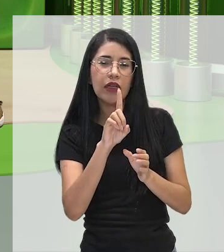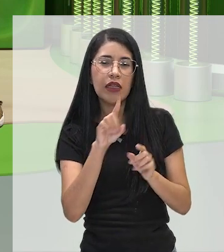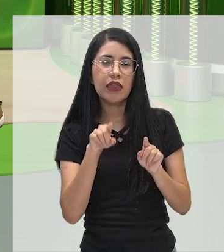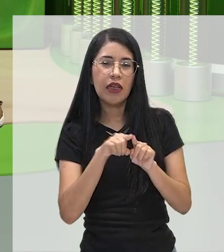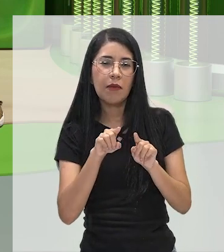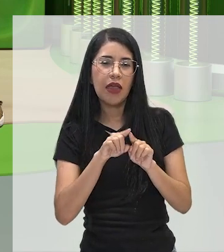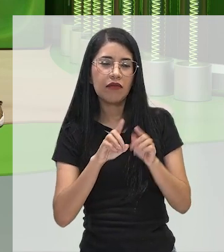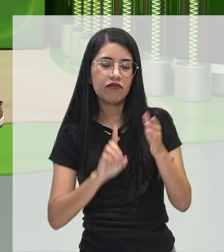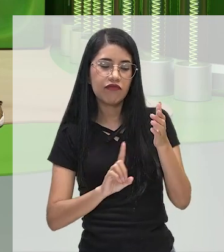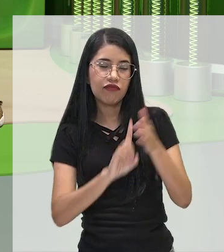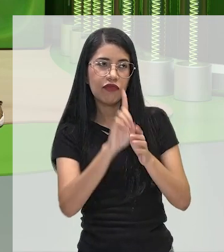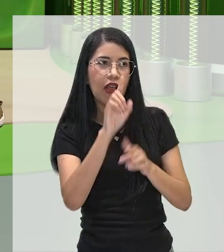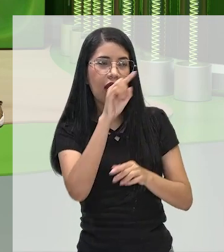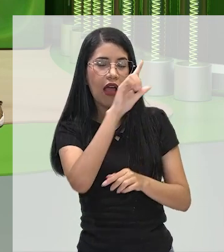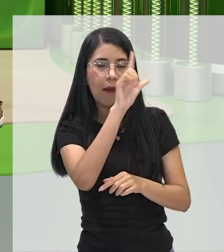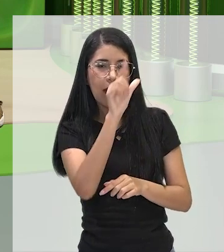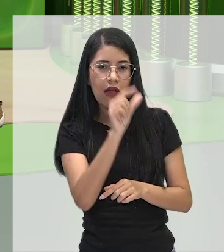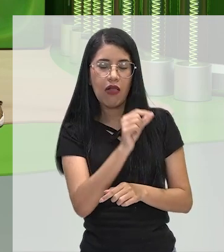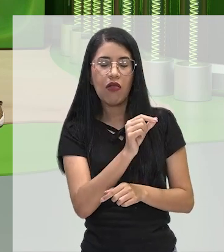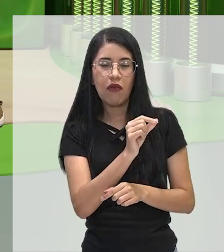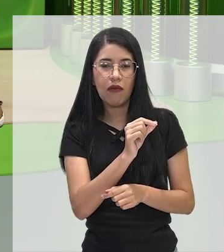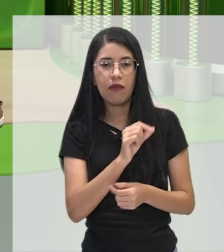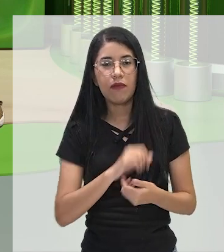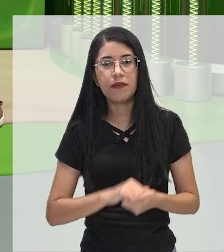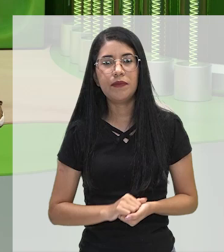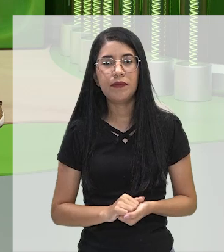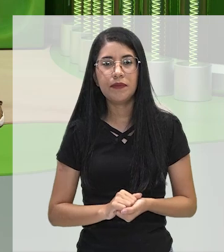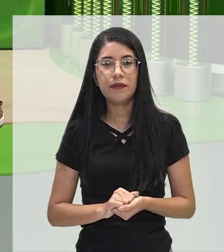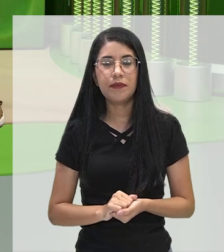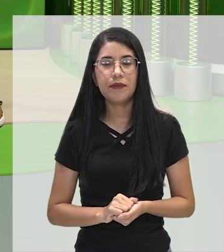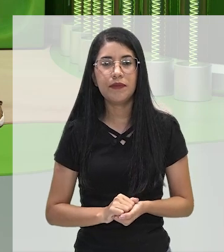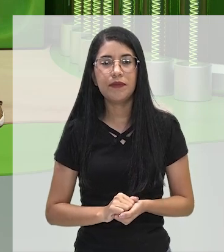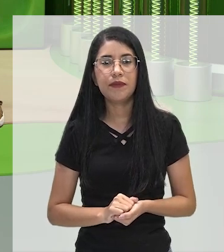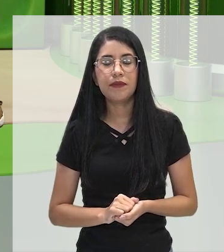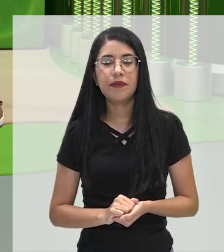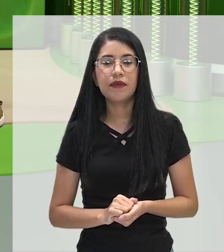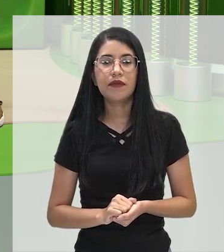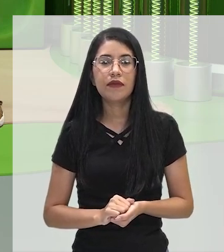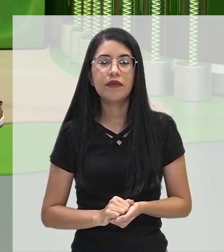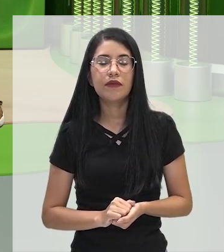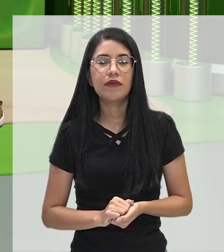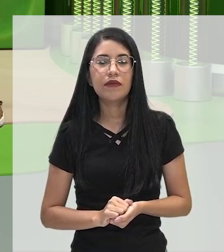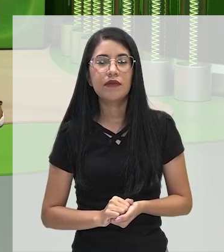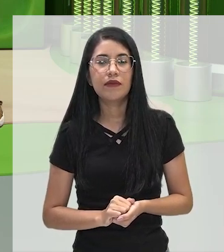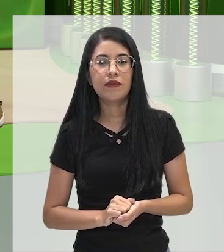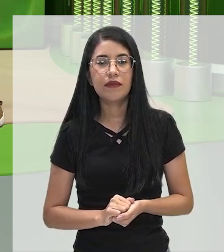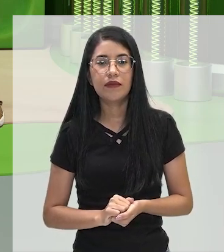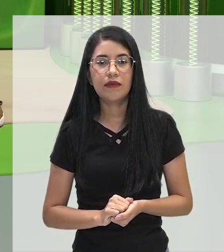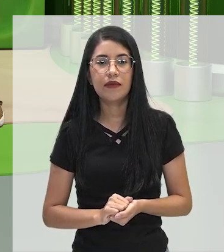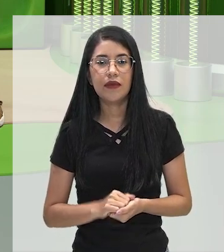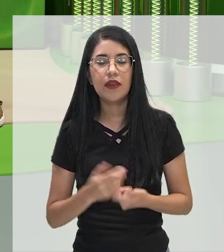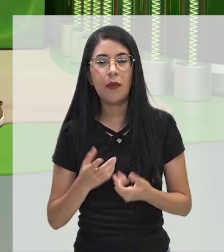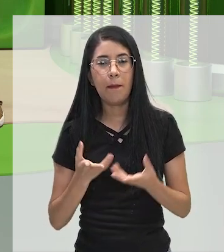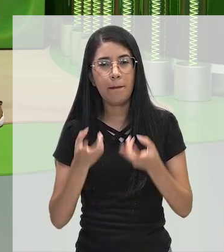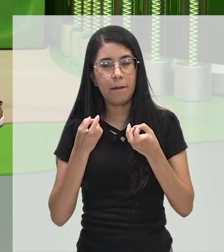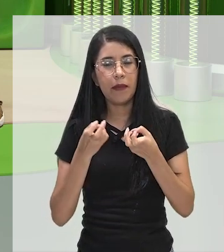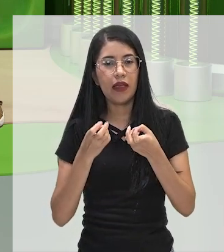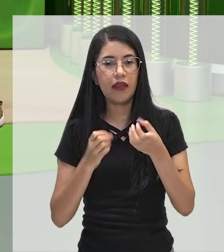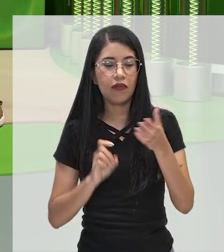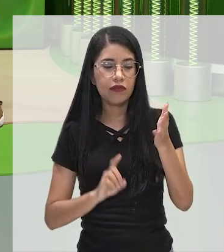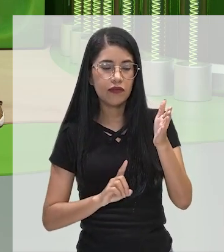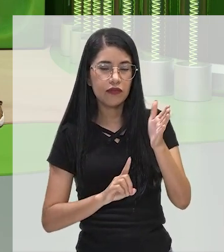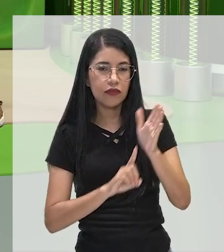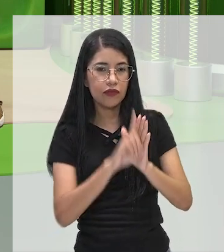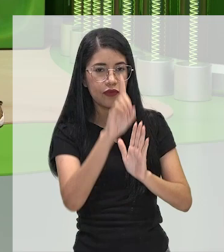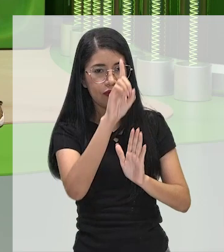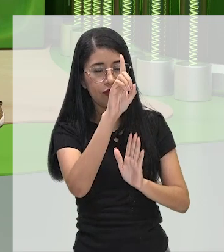aí que levou esses astronautas, o foguete, né, que foi lançado ali levando esses astronautas. Olha aí, o lançamento da Apolo